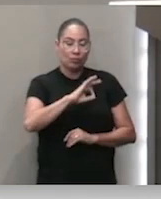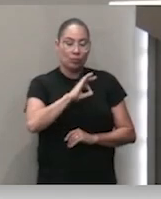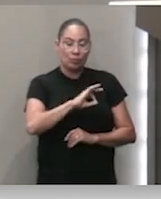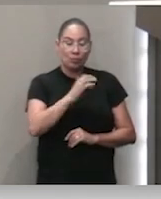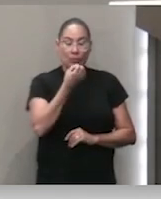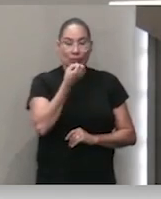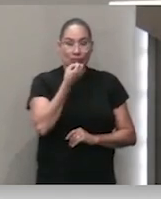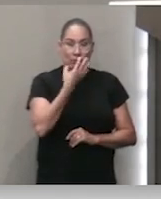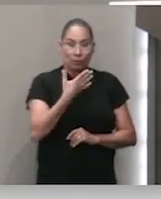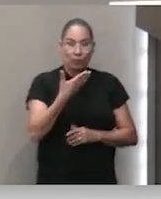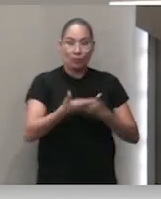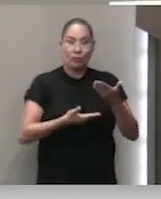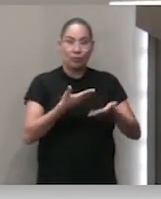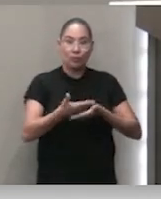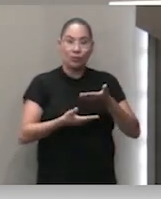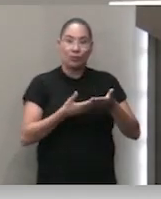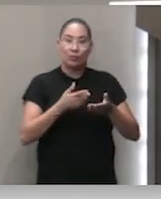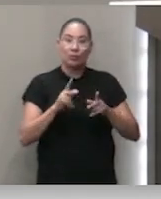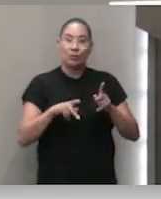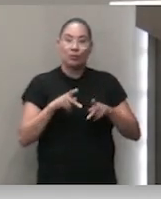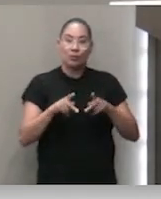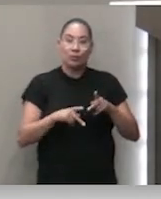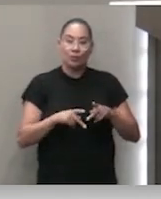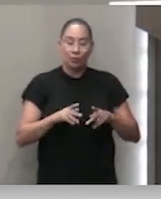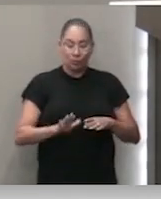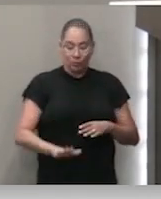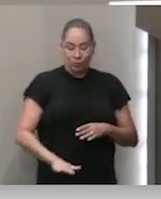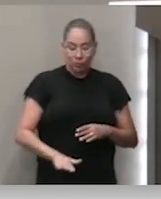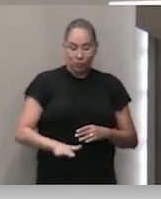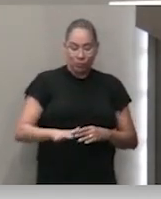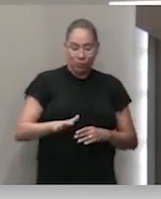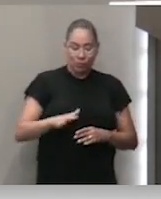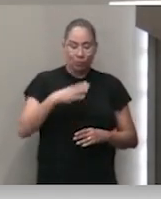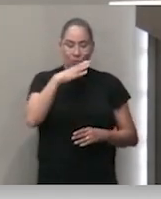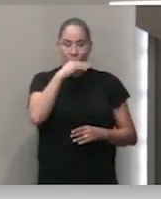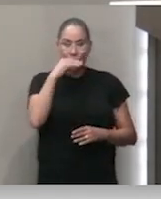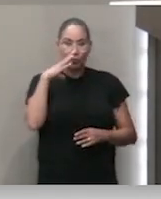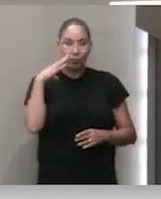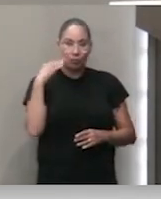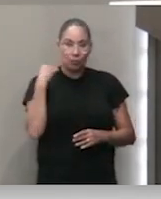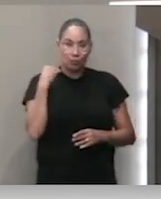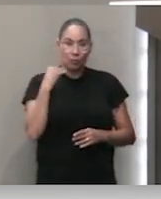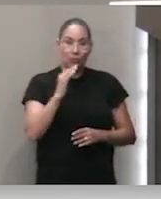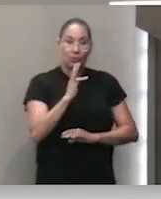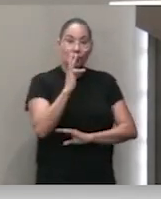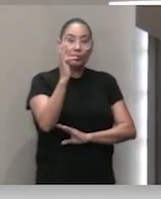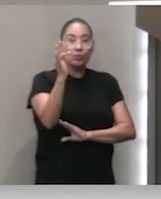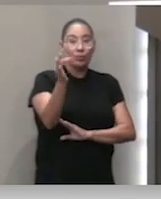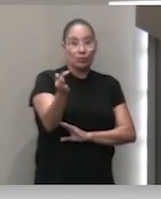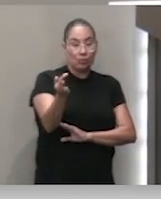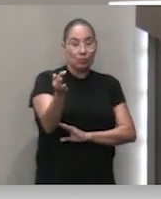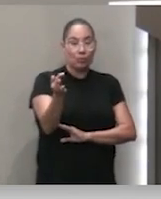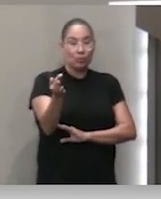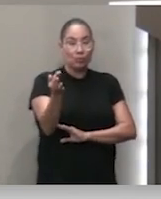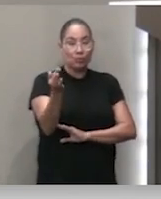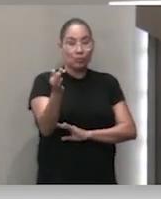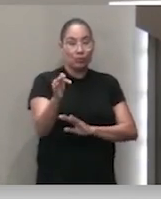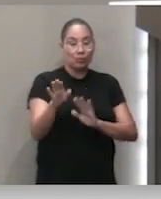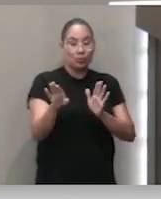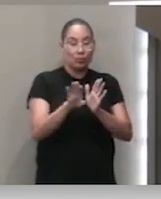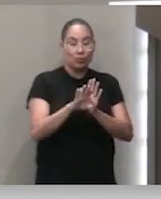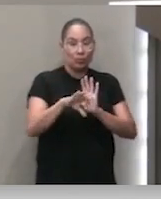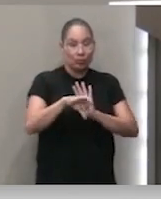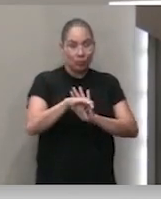remunerados para atender o nosso povo aí enquanto são crianças, adolescentes, para que não cheguem no crime e depois a gente tem que